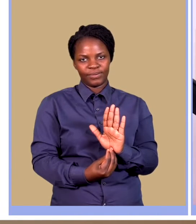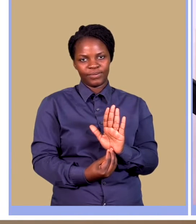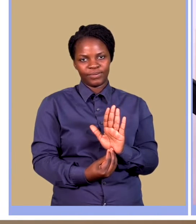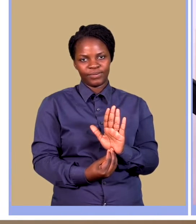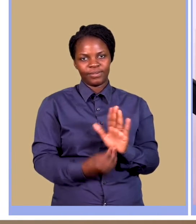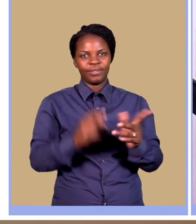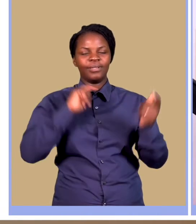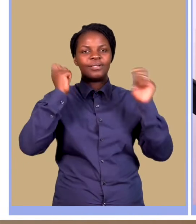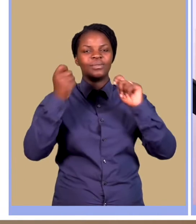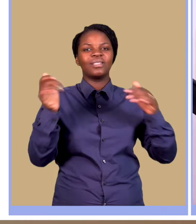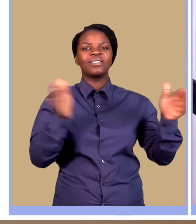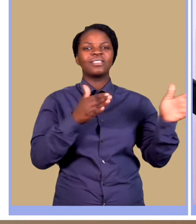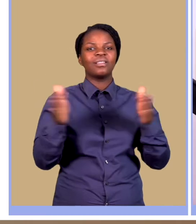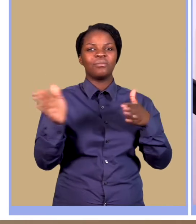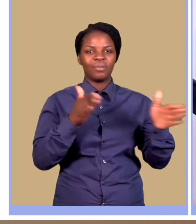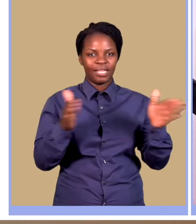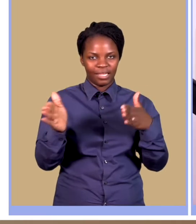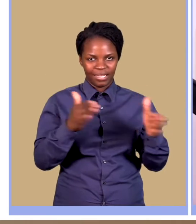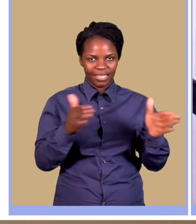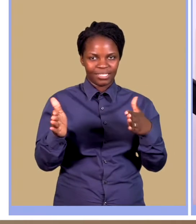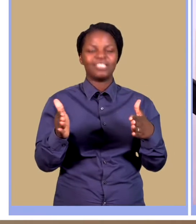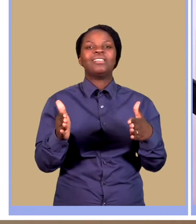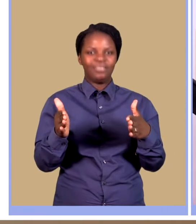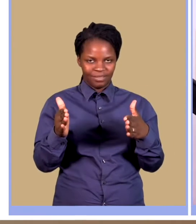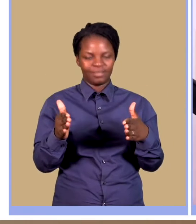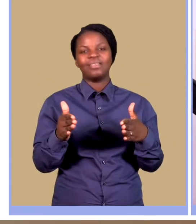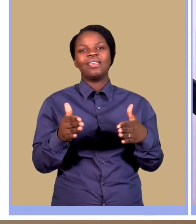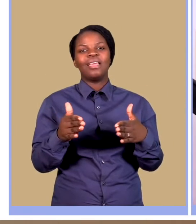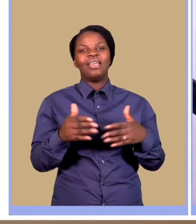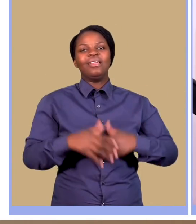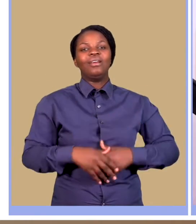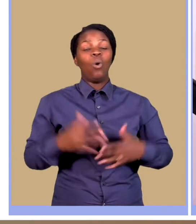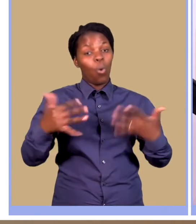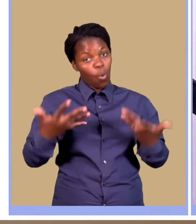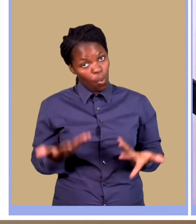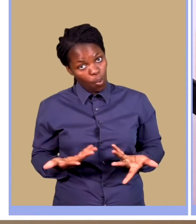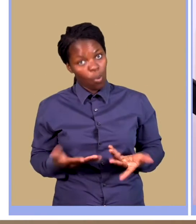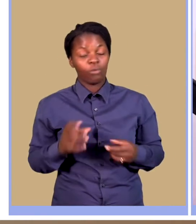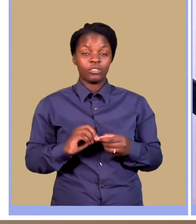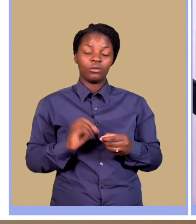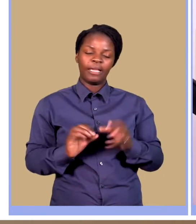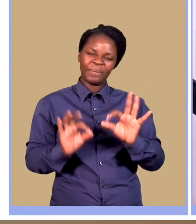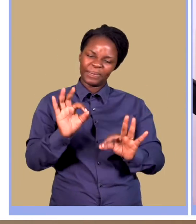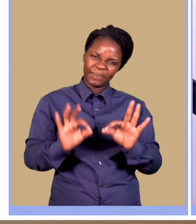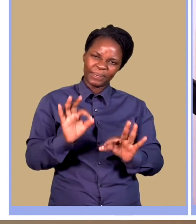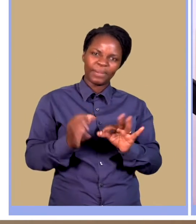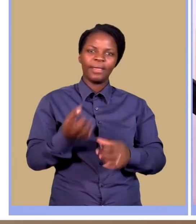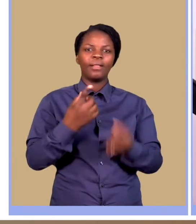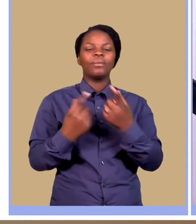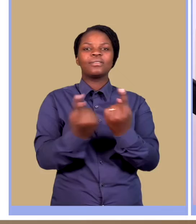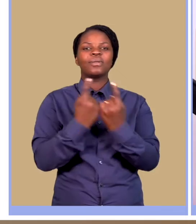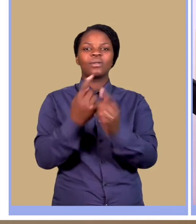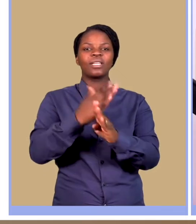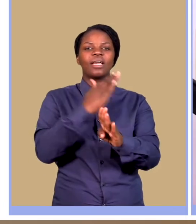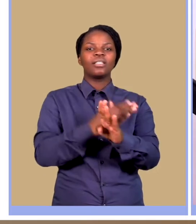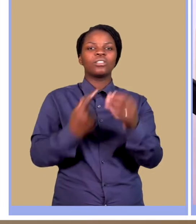e conviver com aquilo que já foram as consequências das mudanças climáticas. Por isso que hoje vemos muita gente, ou muitos jovens, a